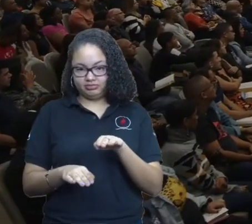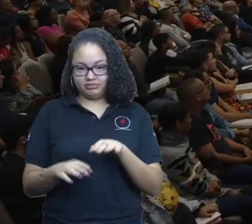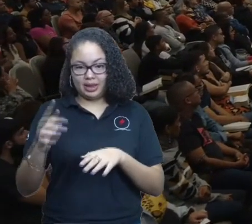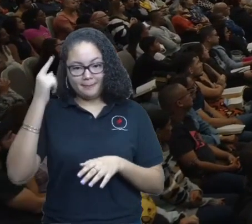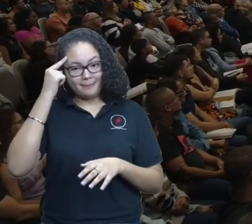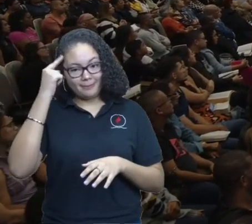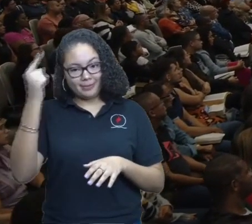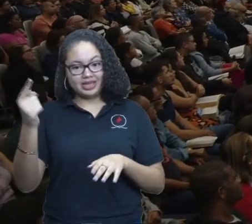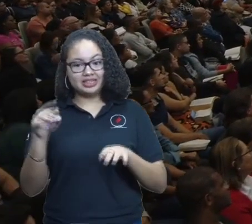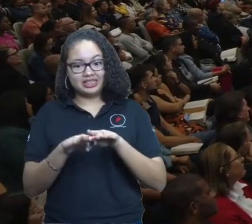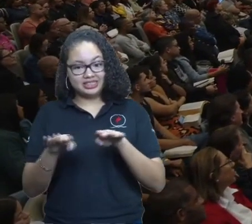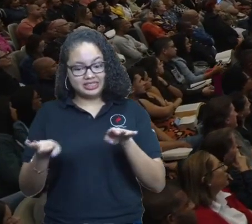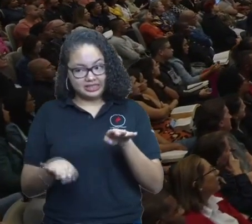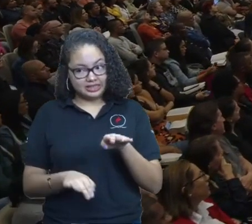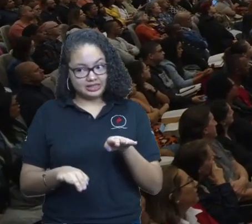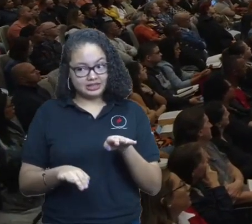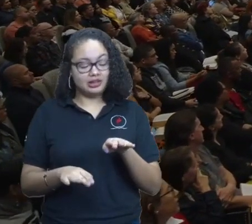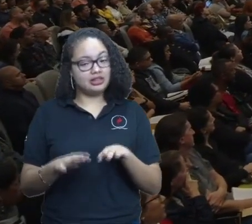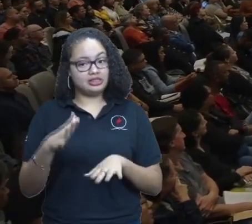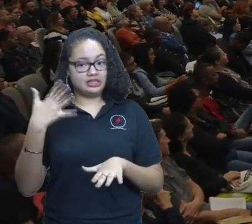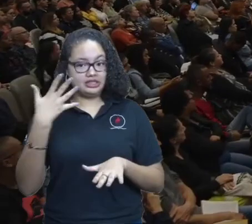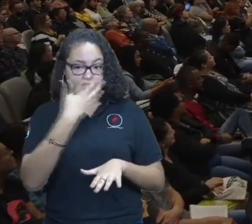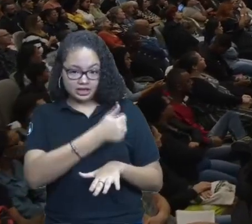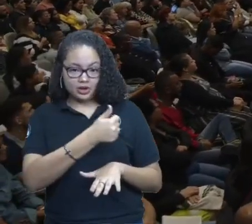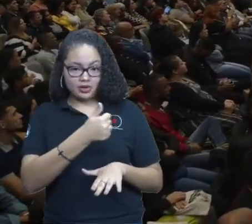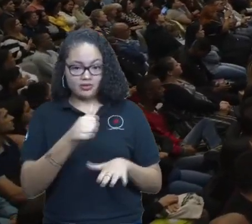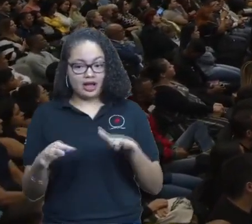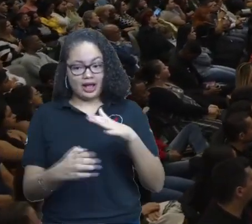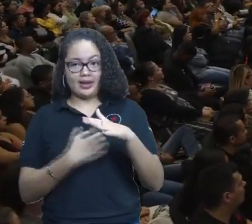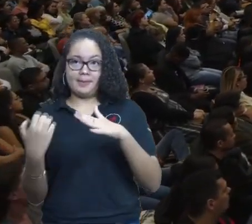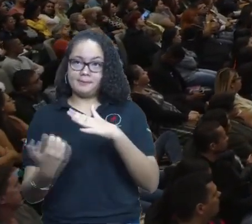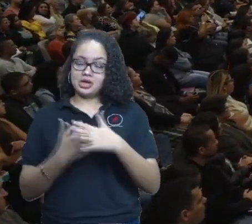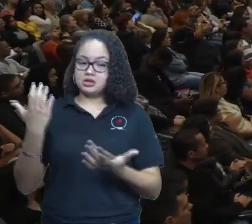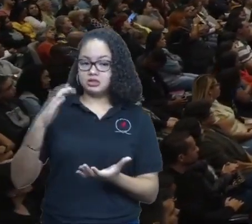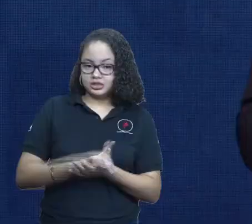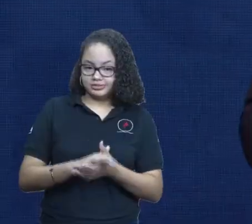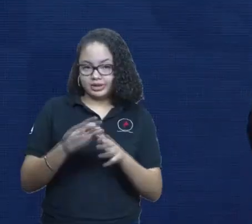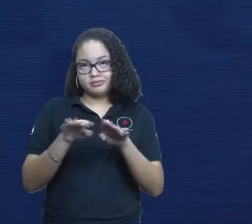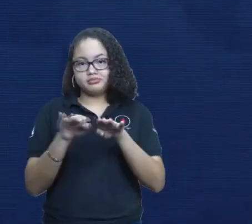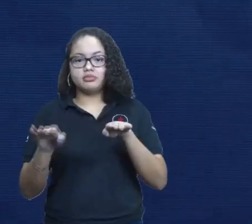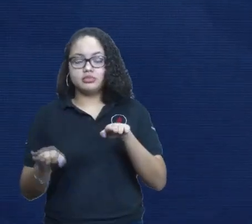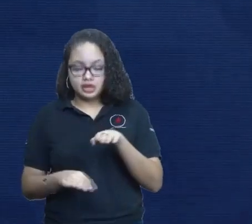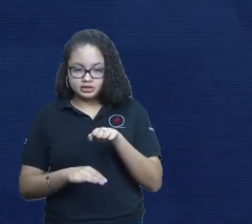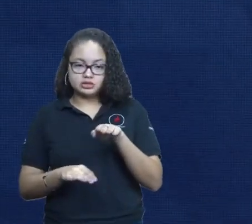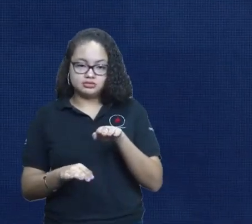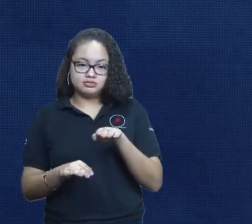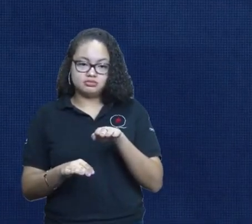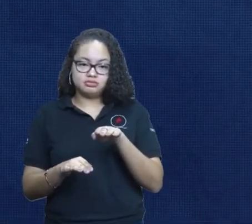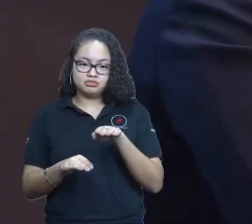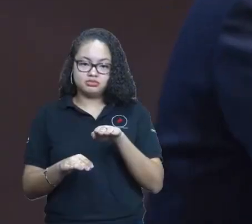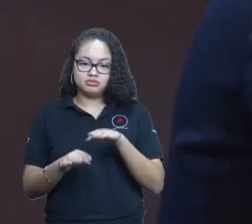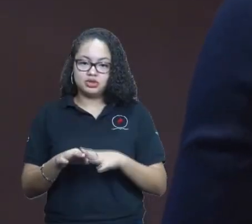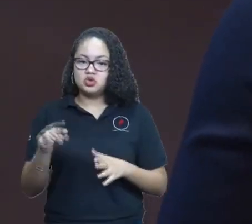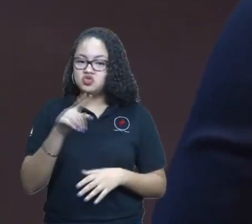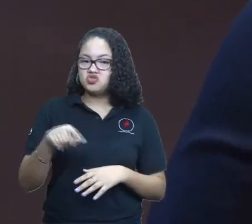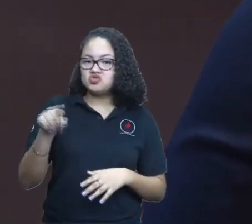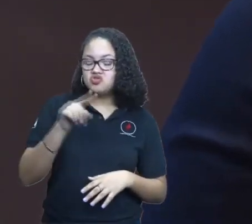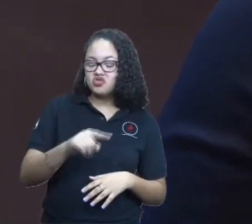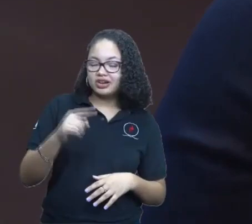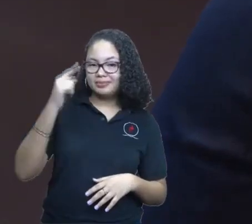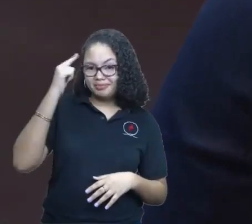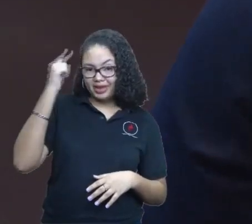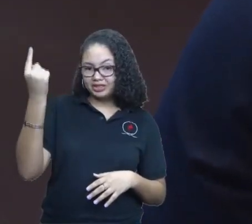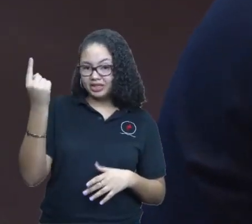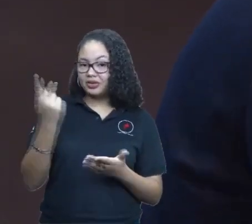achando que se Descer salva o negócio salvo casamento desce que que você acha que normalmente